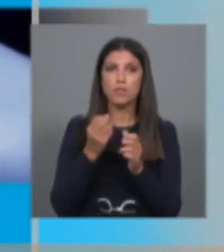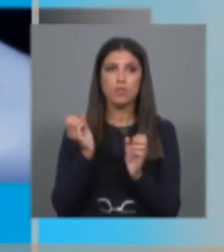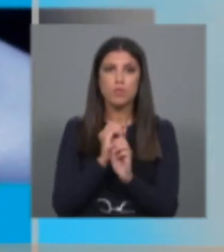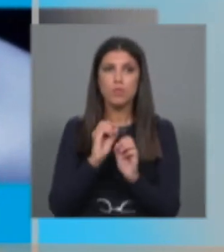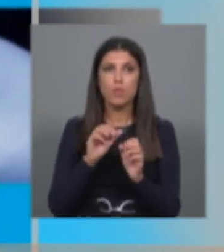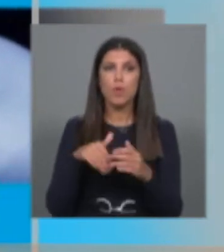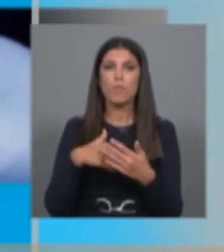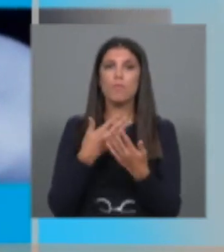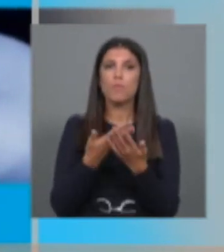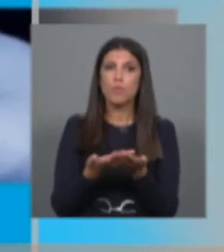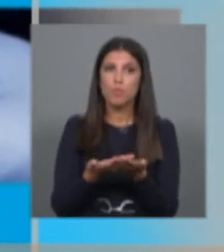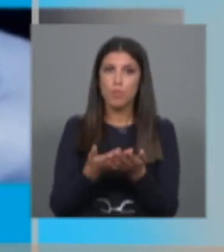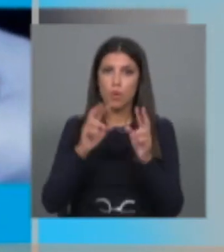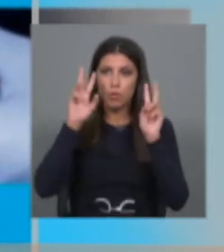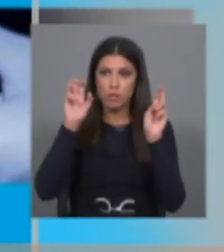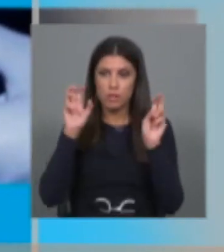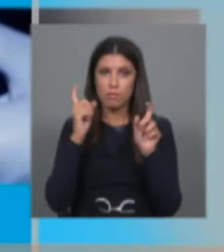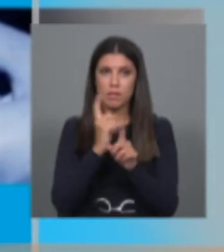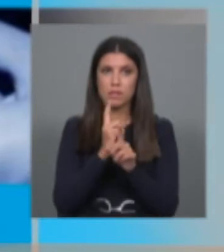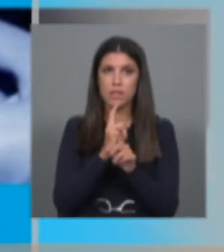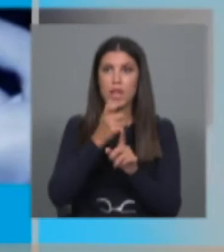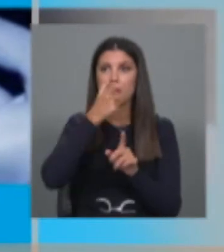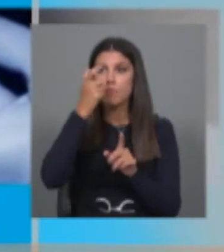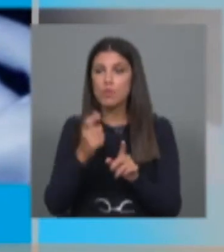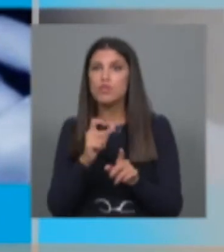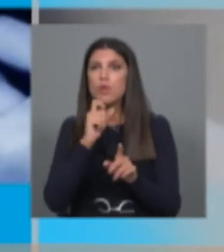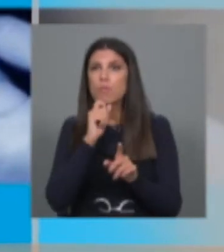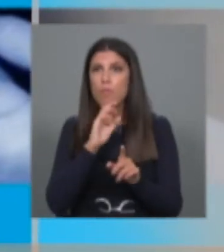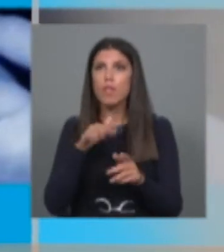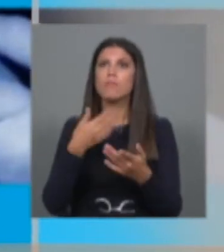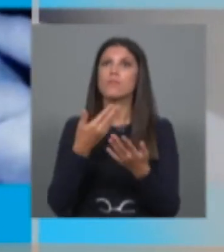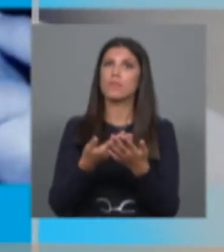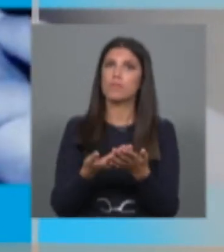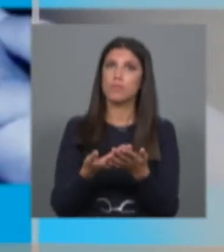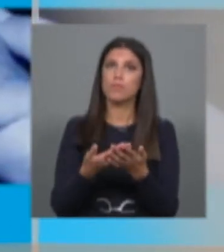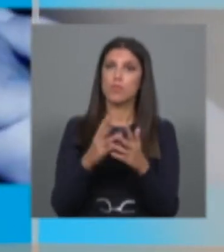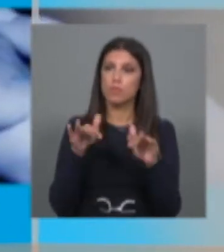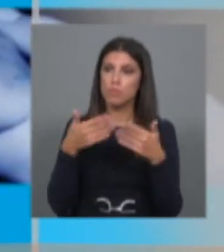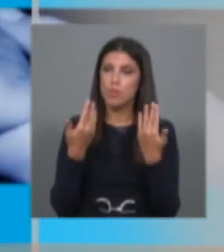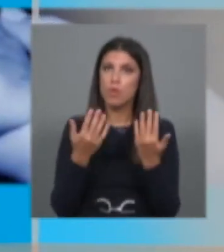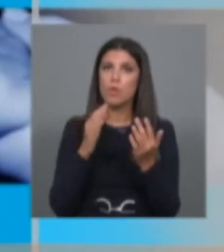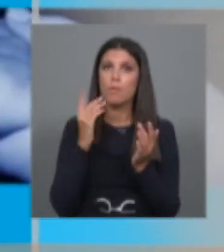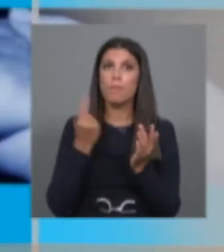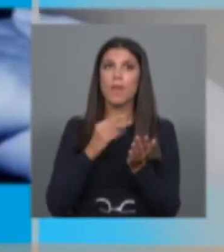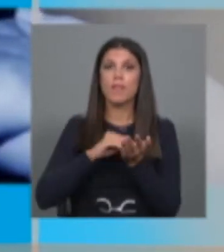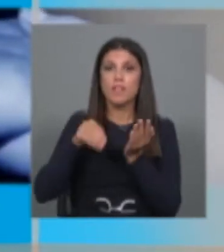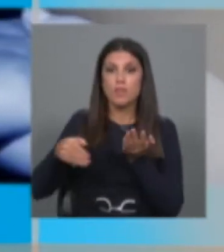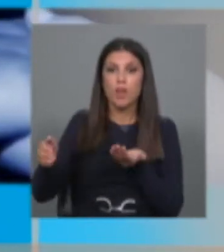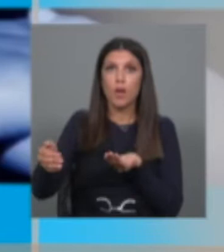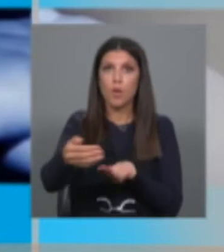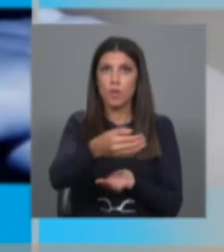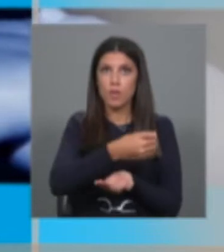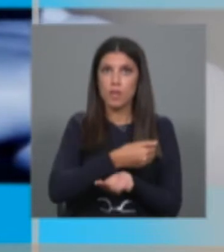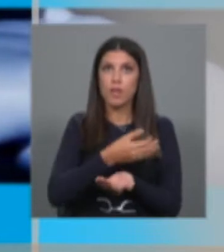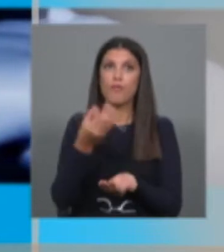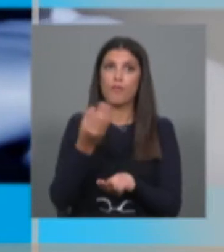um determinado tema, os eleitores podem propô-lo, é preciso recolher assinaturas. Neste caso foram